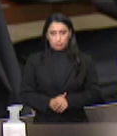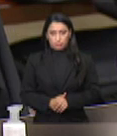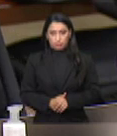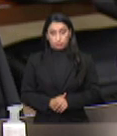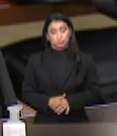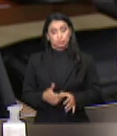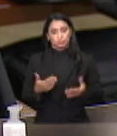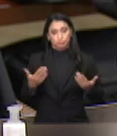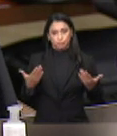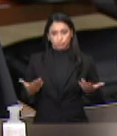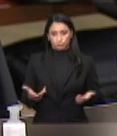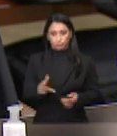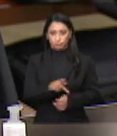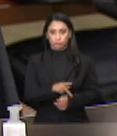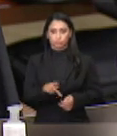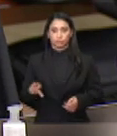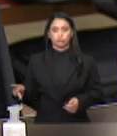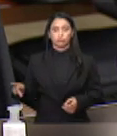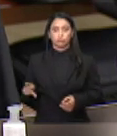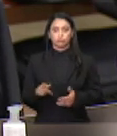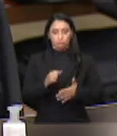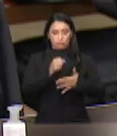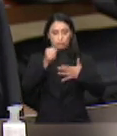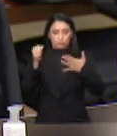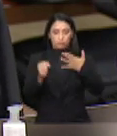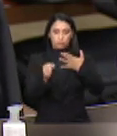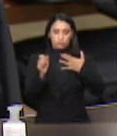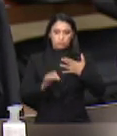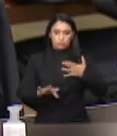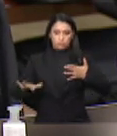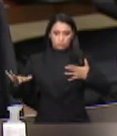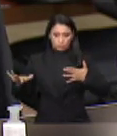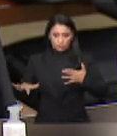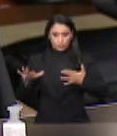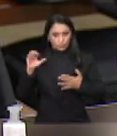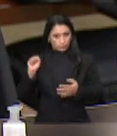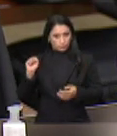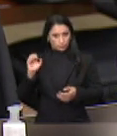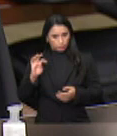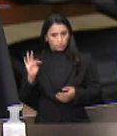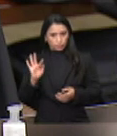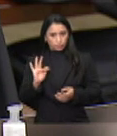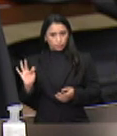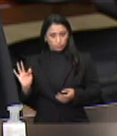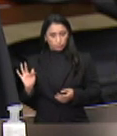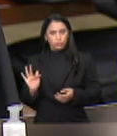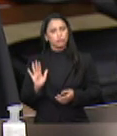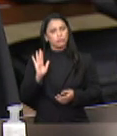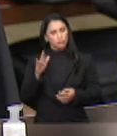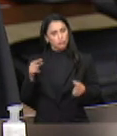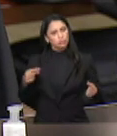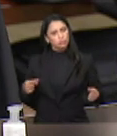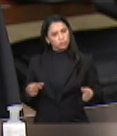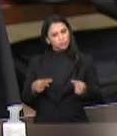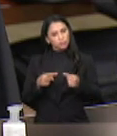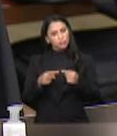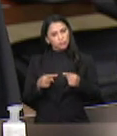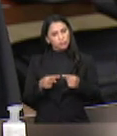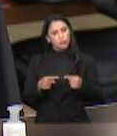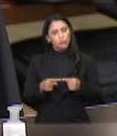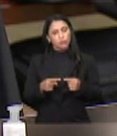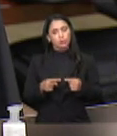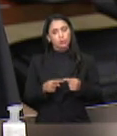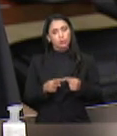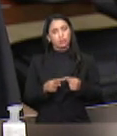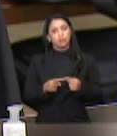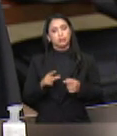De fato, presidente, há jurisprudência do Supremo Tribunal Federal no sentido de que a